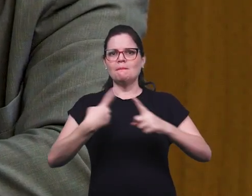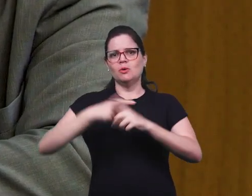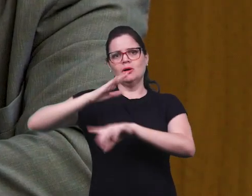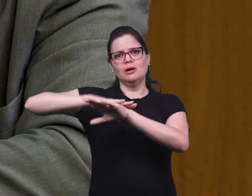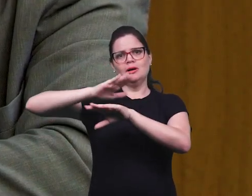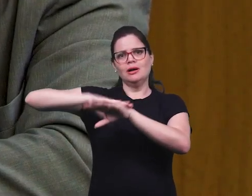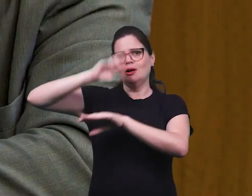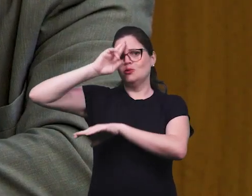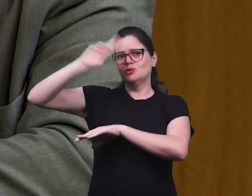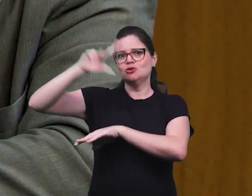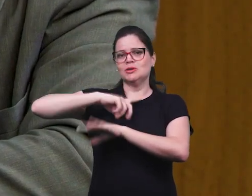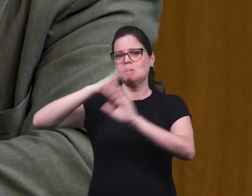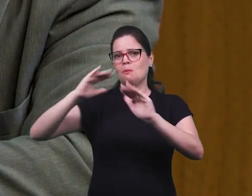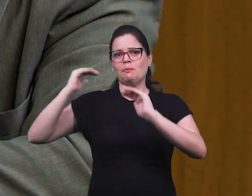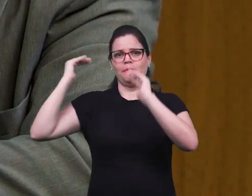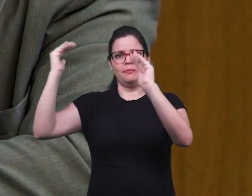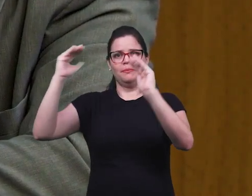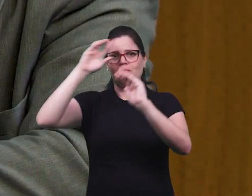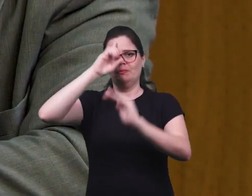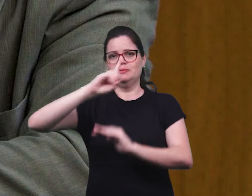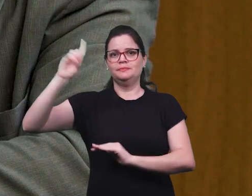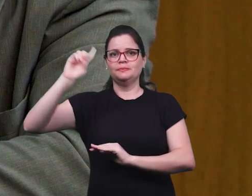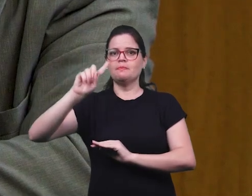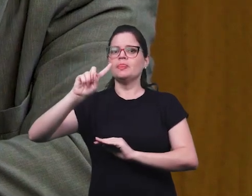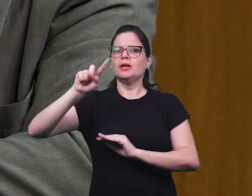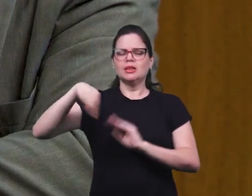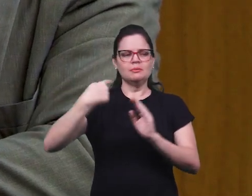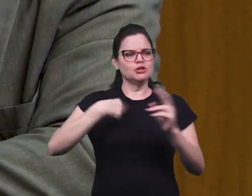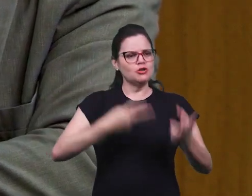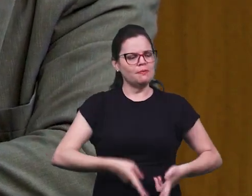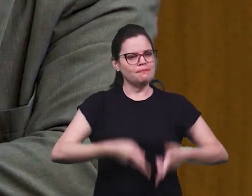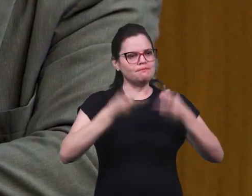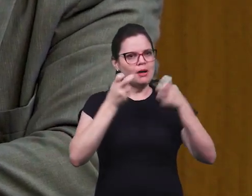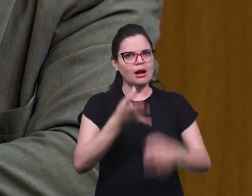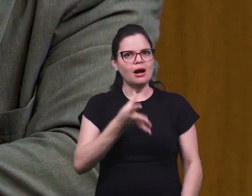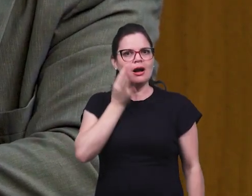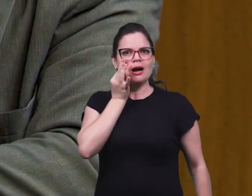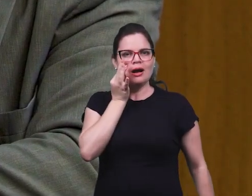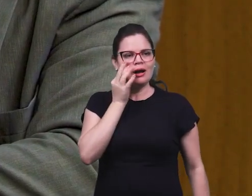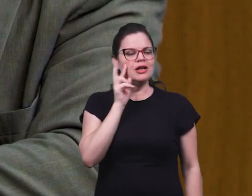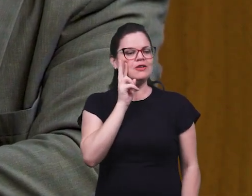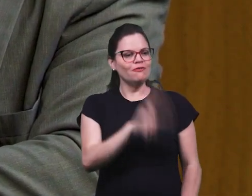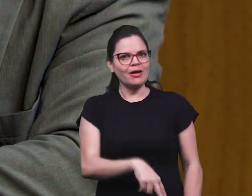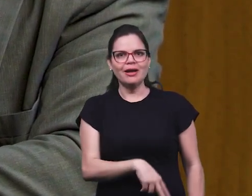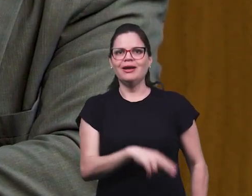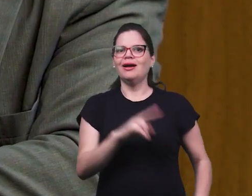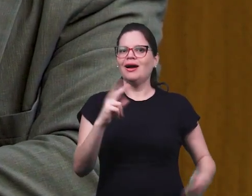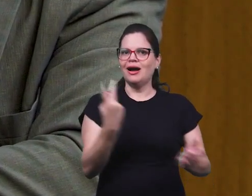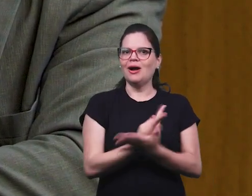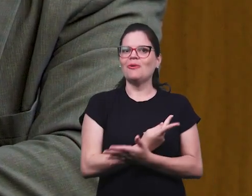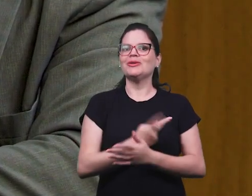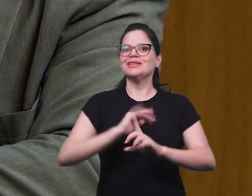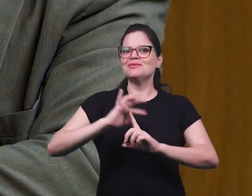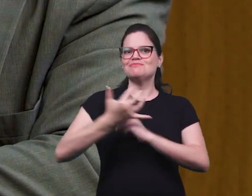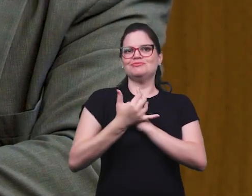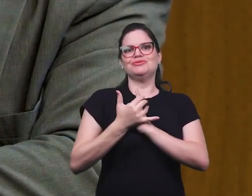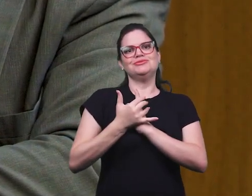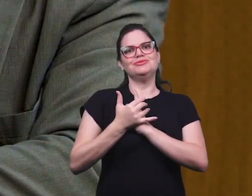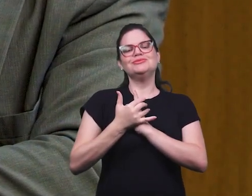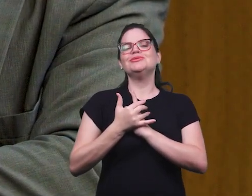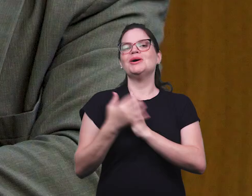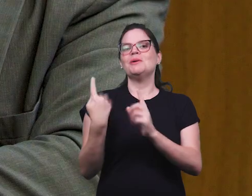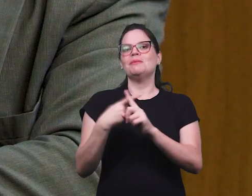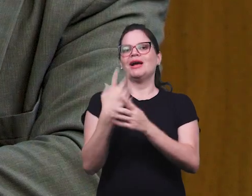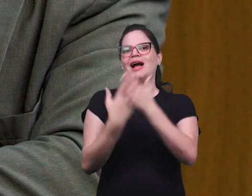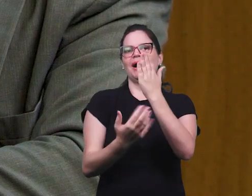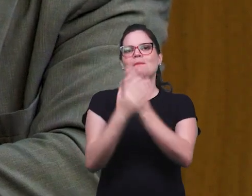coisas. E depois nós cantamos os livramentos do Senhor e nós vamos ver esses livramentos, porque o Senhor ele vai operar, a sua mão